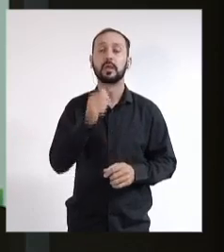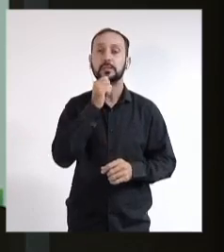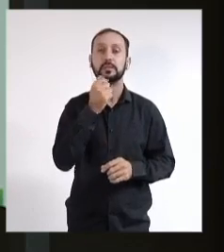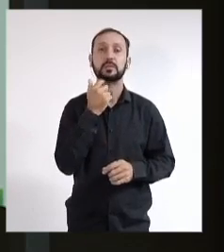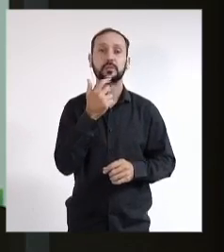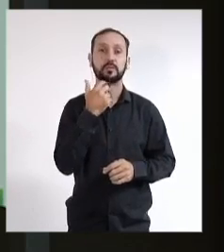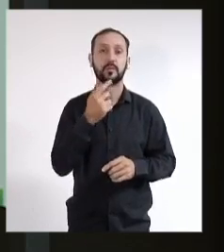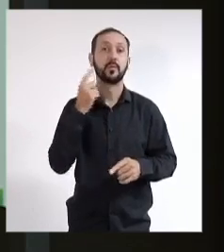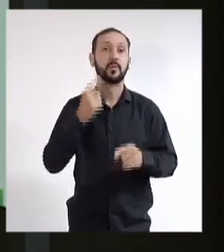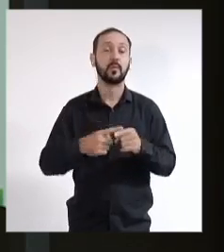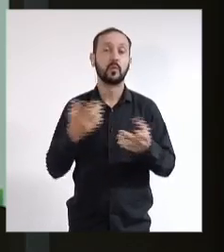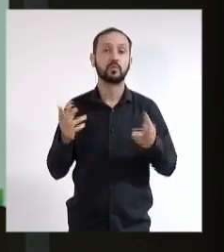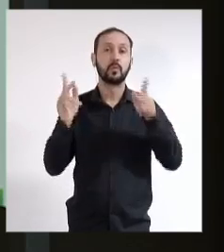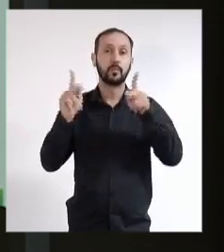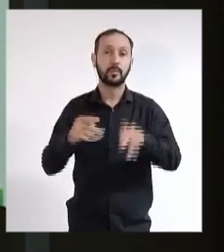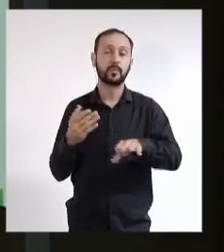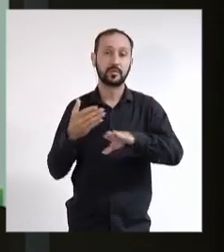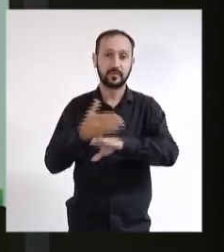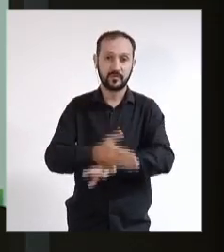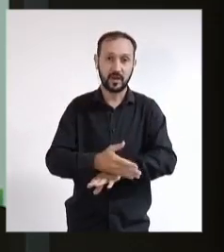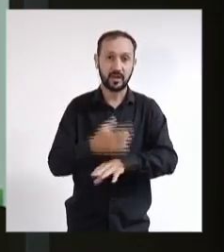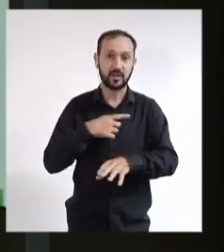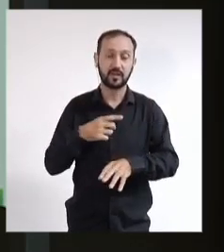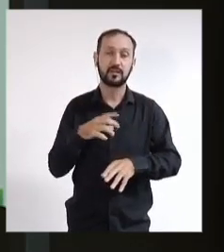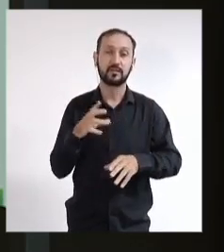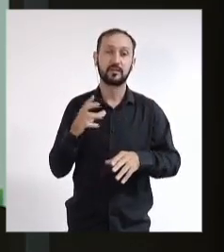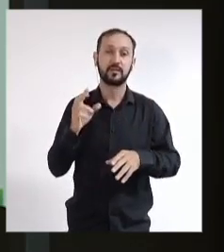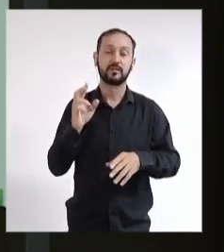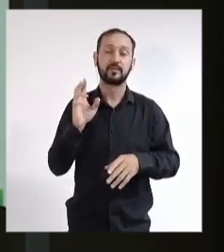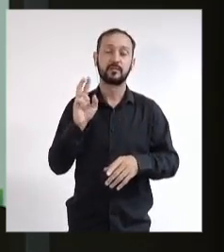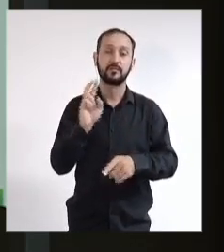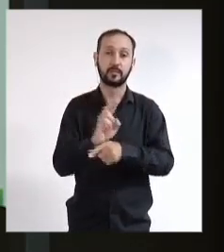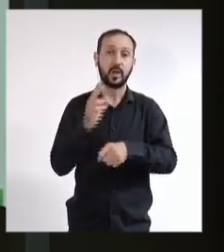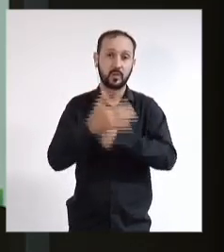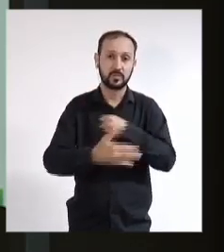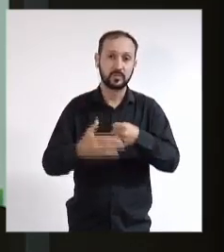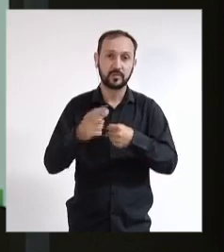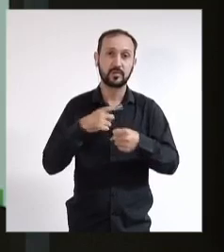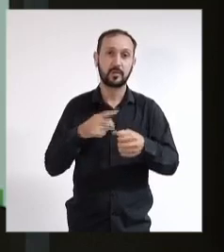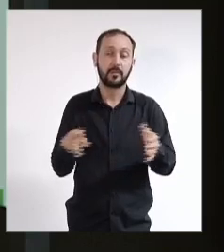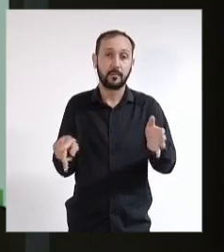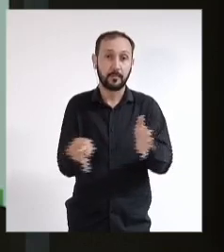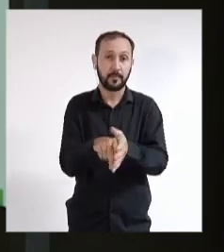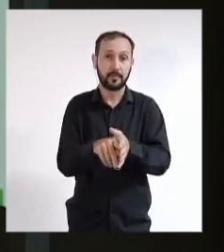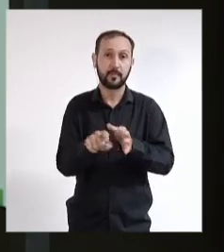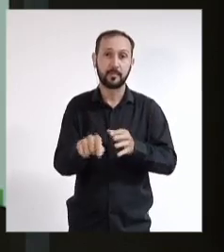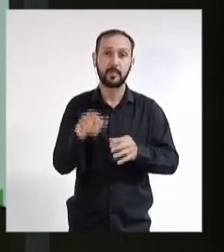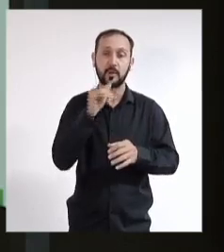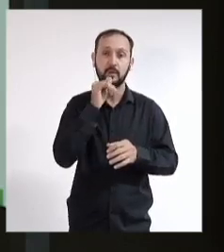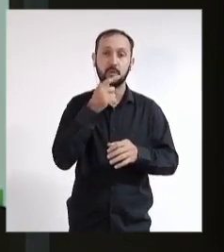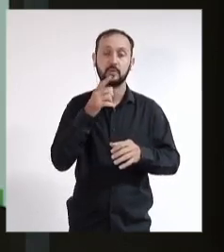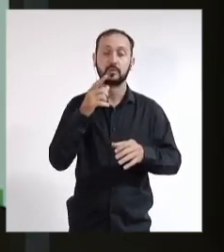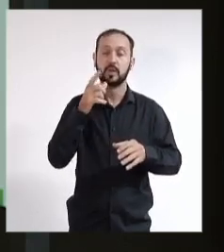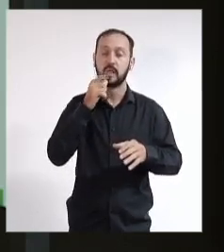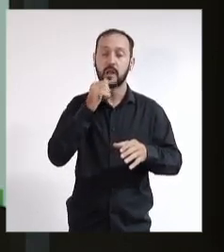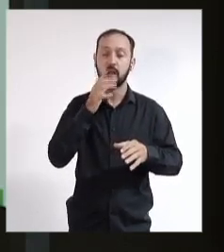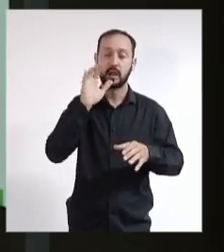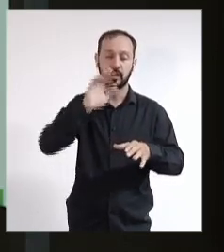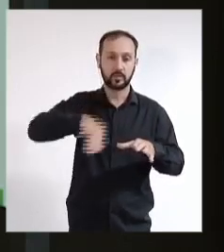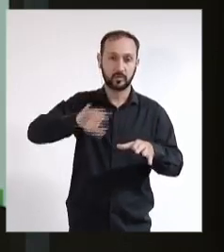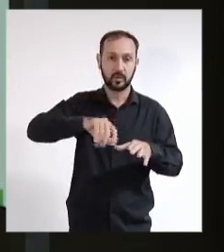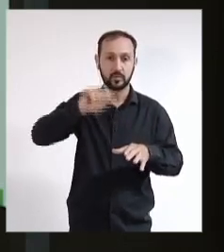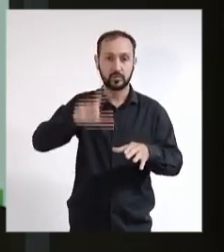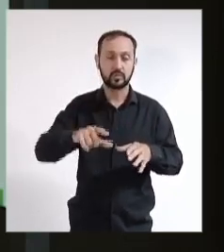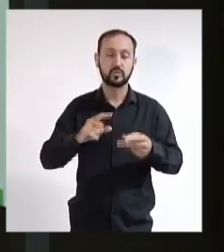porque o grande público que visita na observação para visitar a unidade o monumento natural do gruta do lago azul eo monumento natural